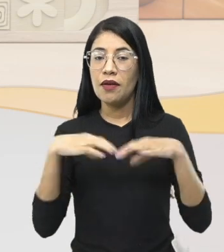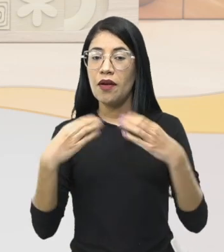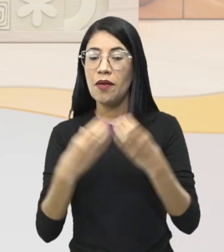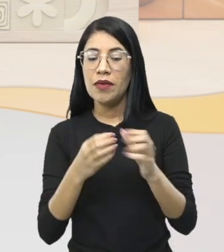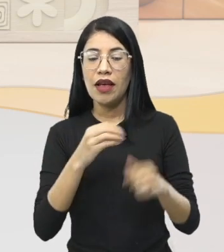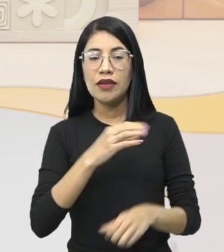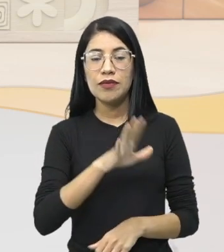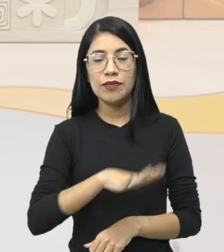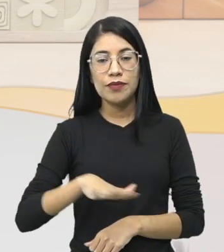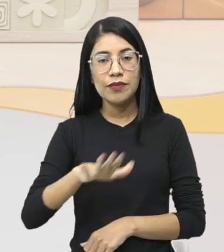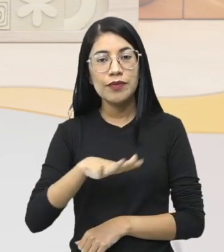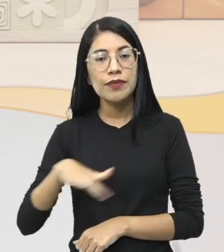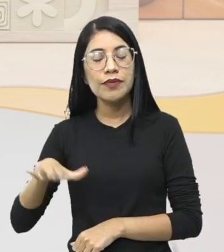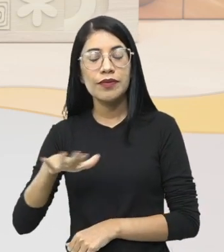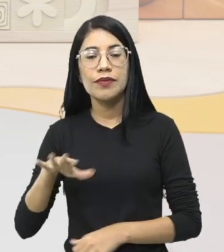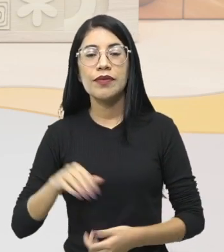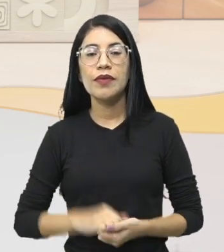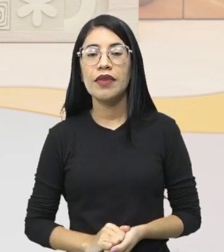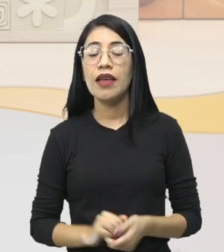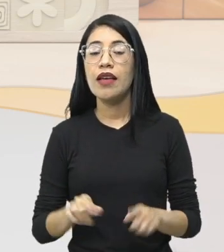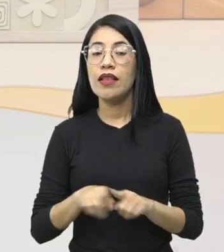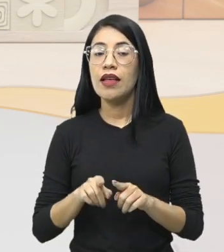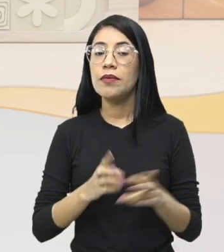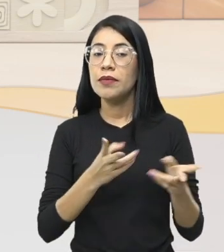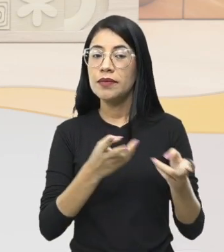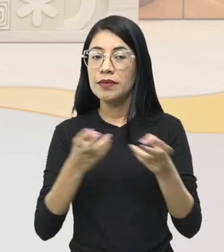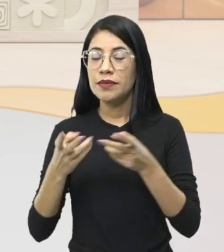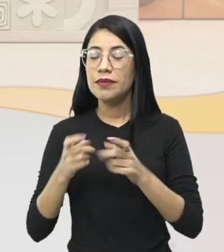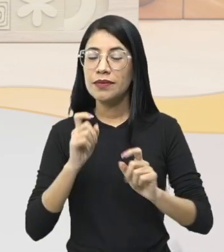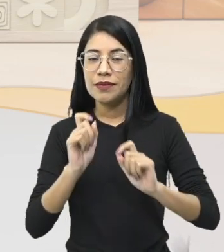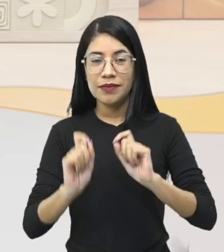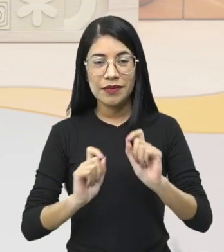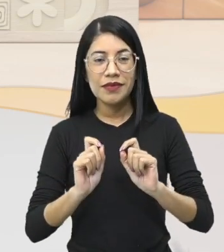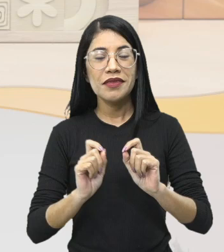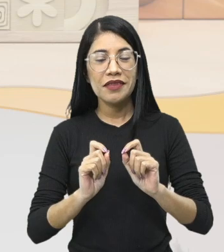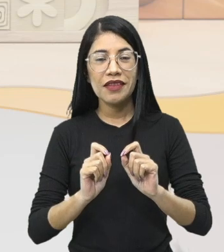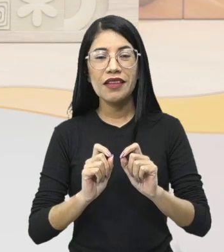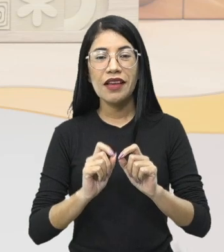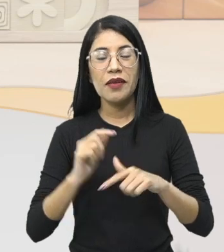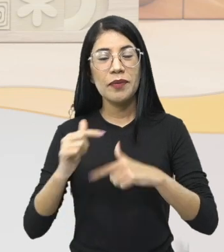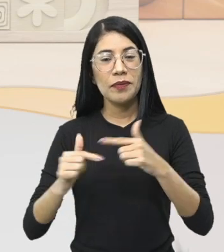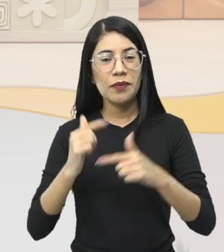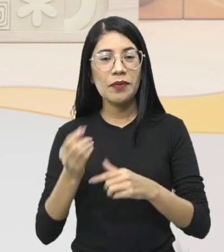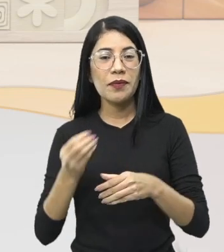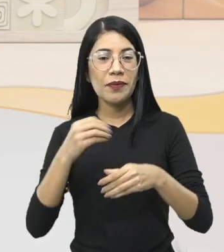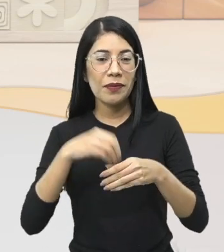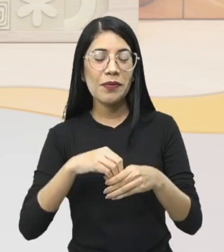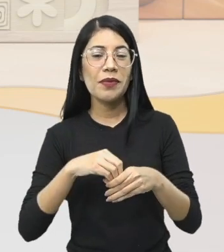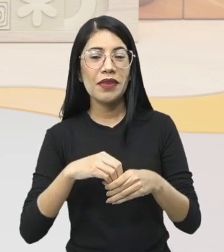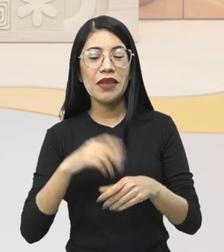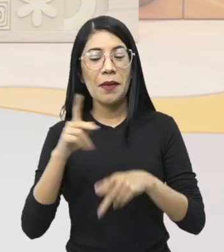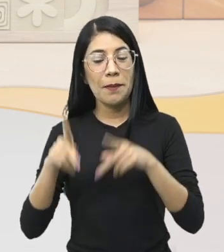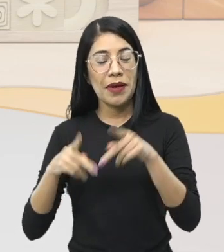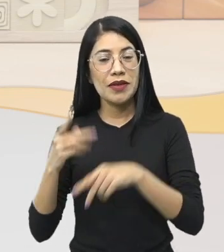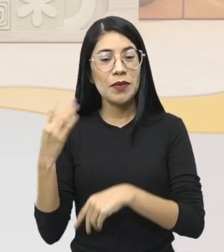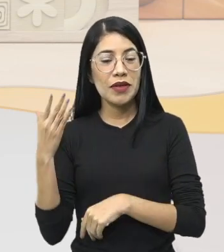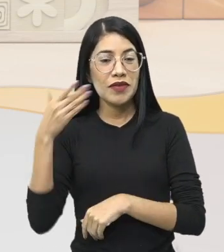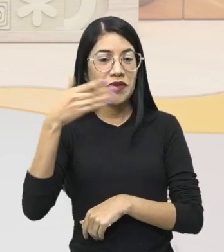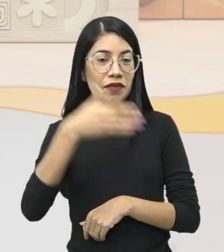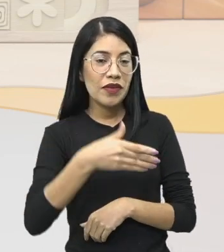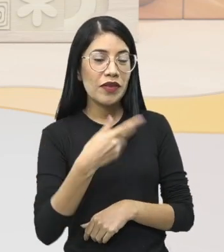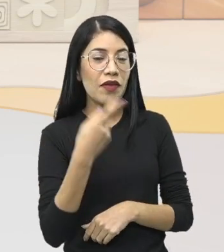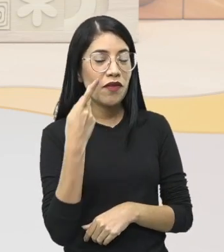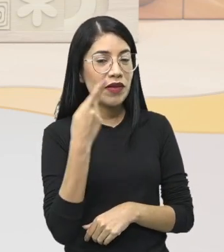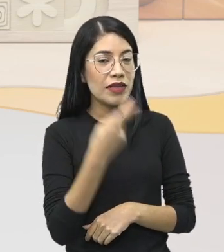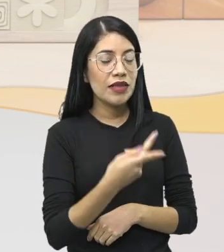comunidades locais. Então, a gente também observa essas atividades com a presença de pessoas vindo de